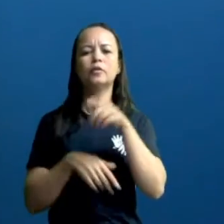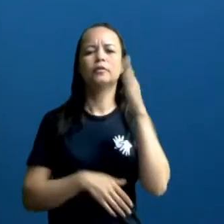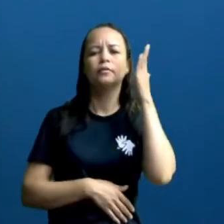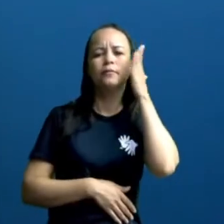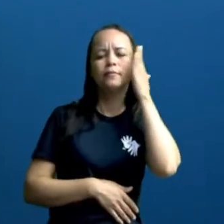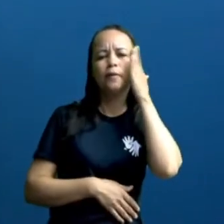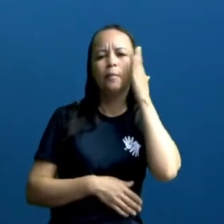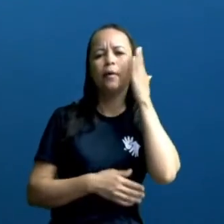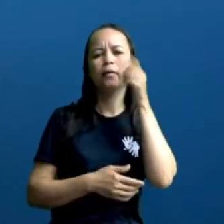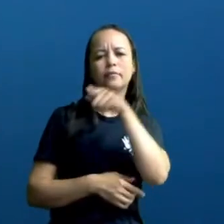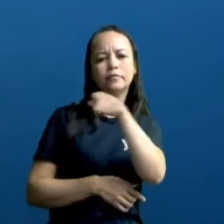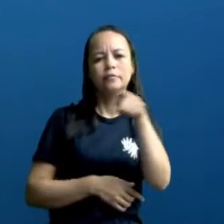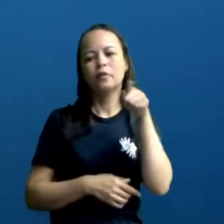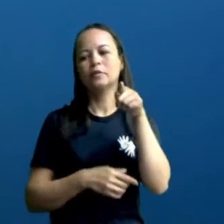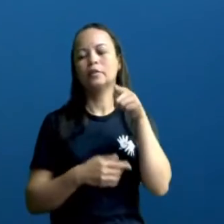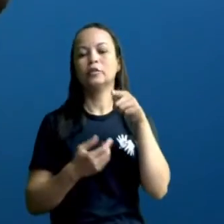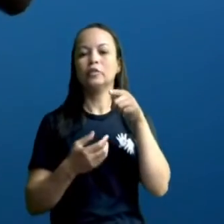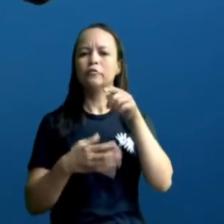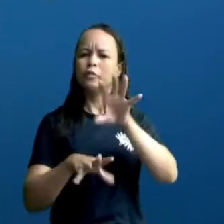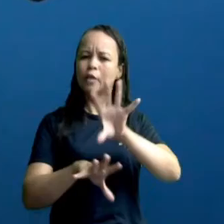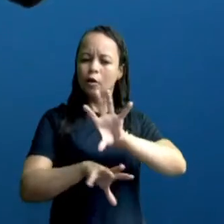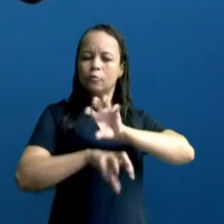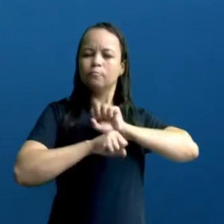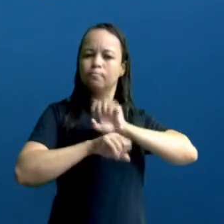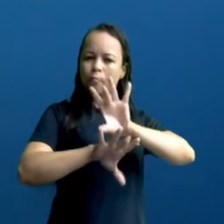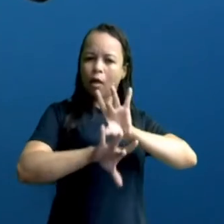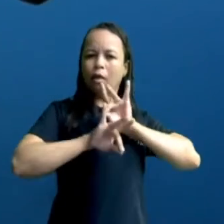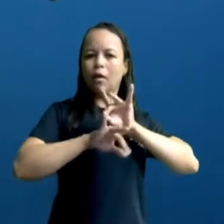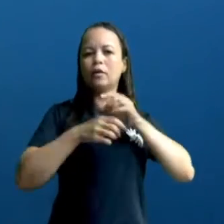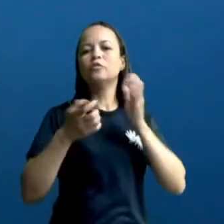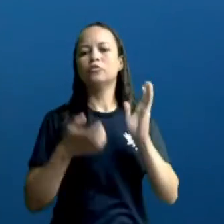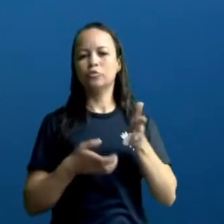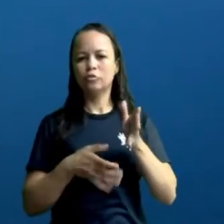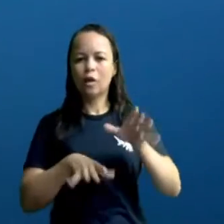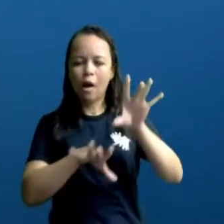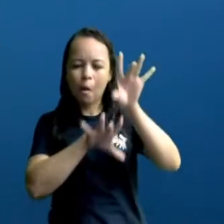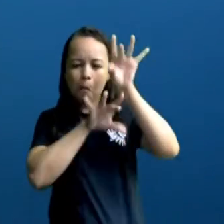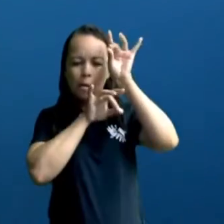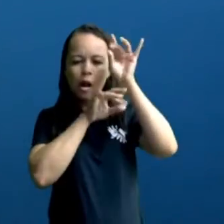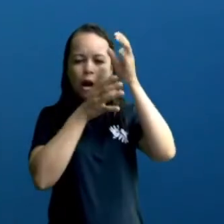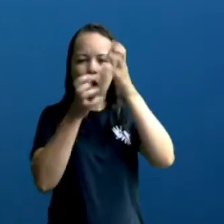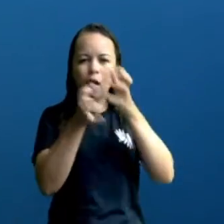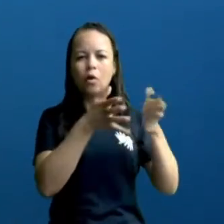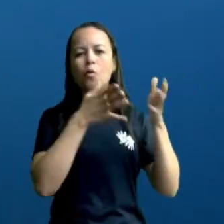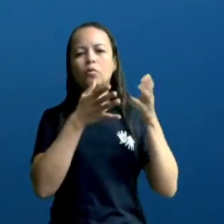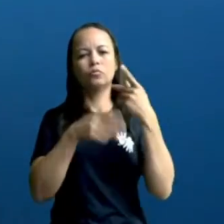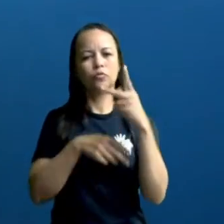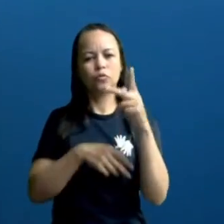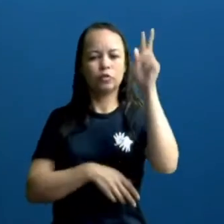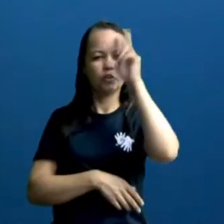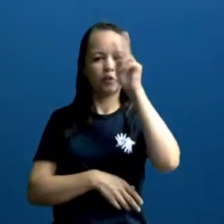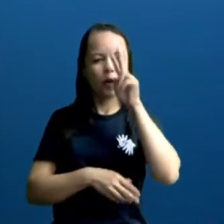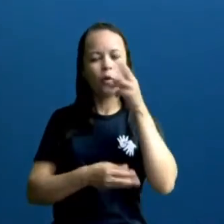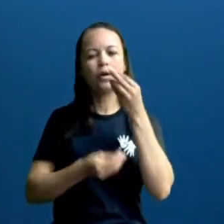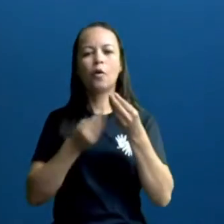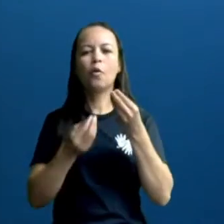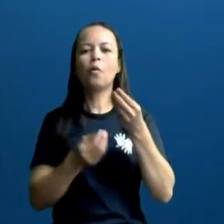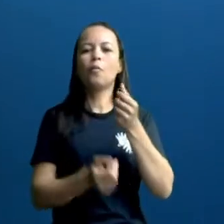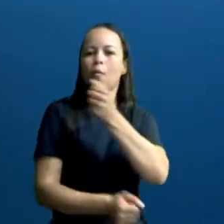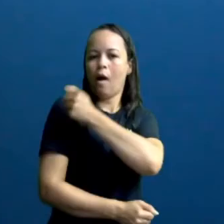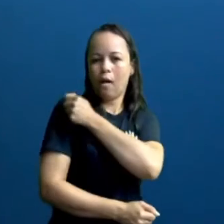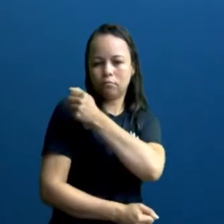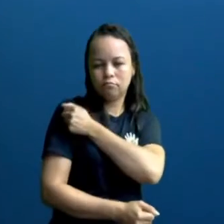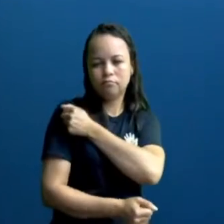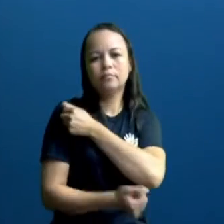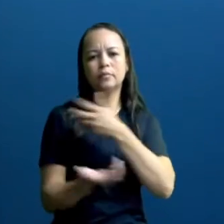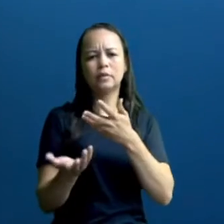saberes que você já agregou, que você já construiu durante a sua história como estudante. E acima de tudo, gente,